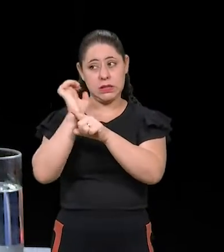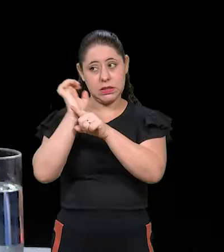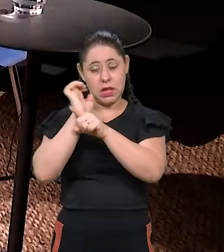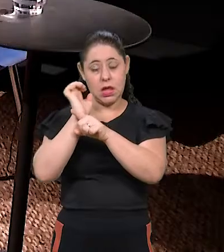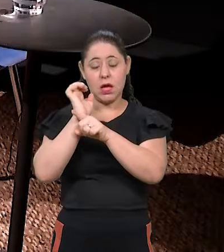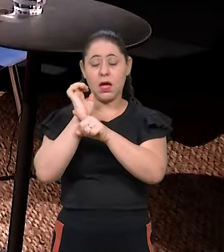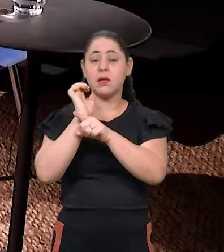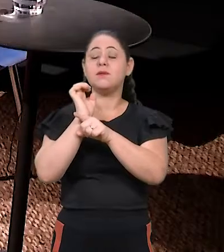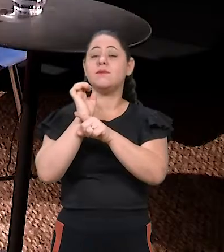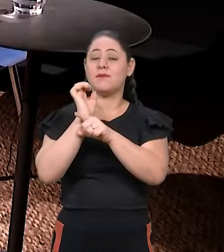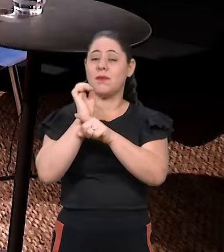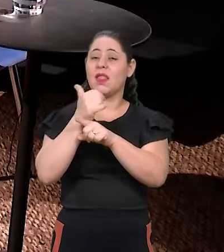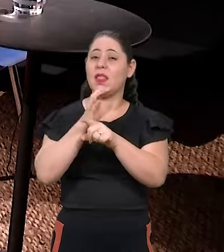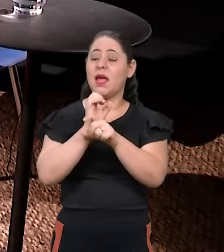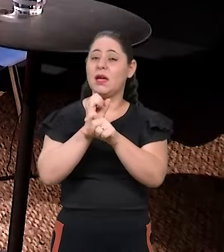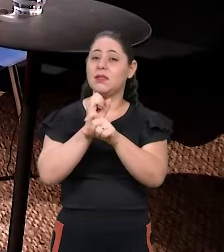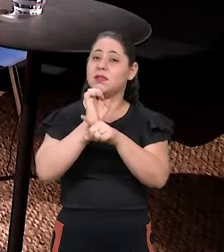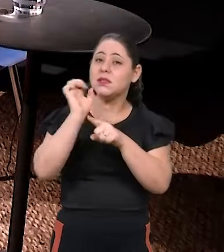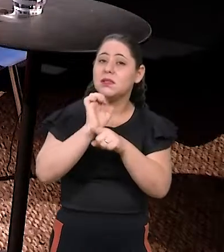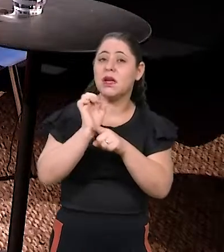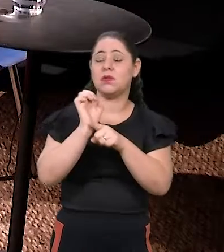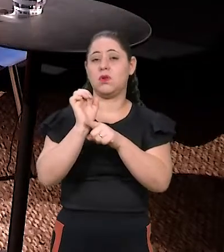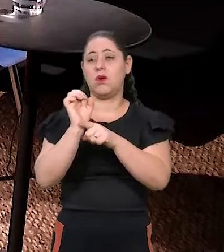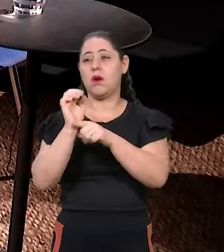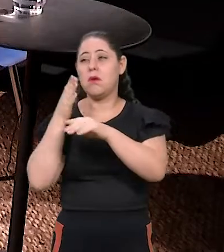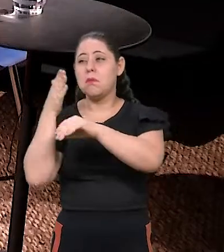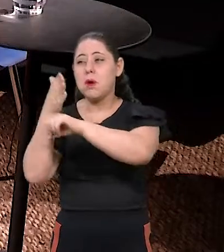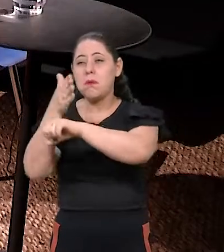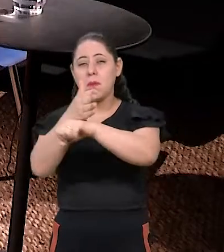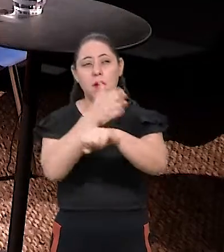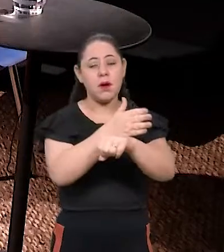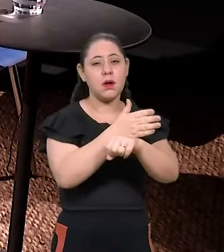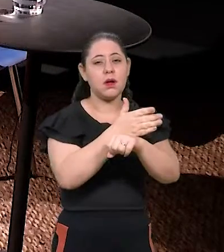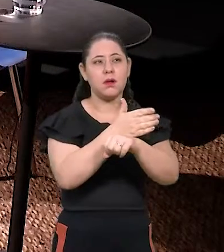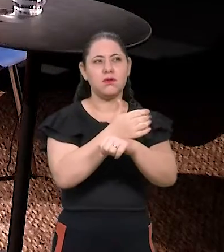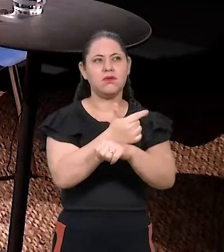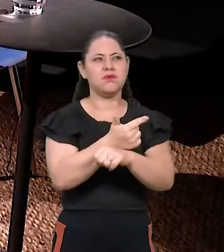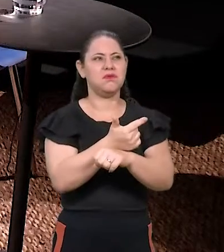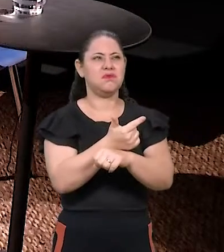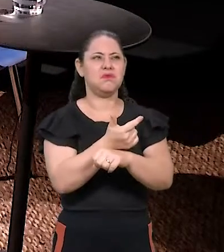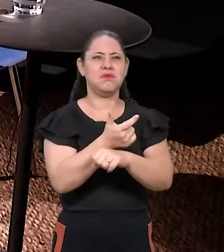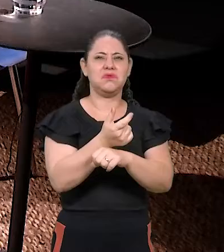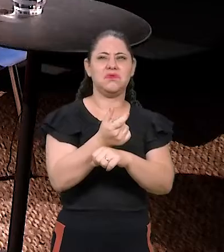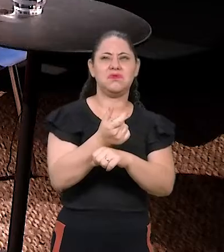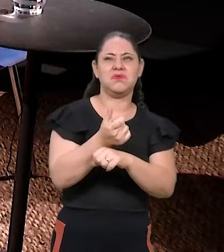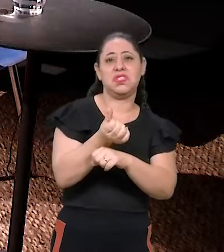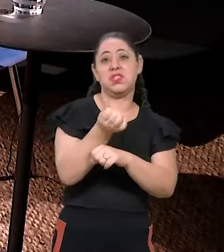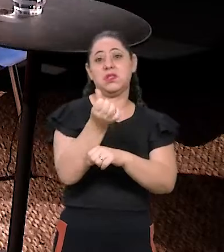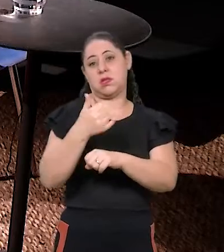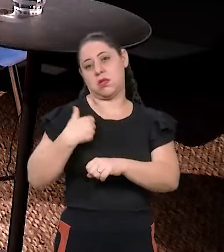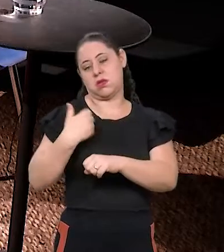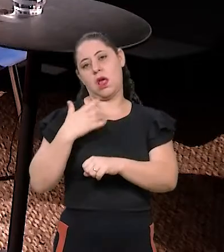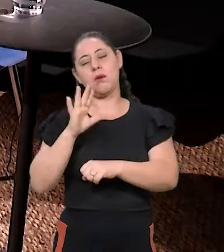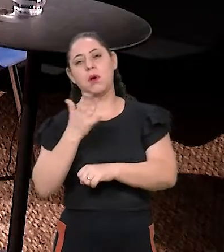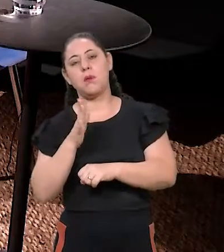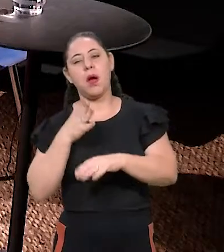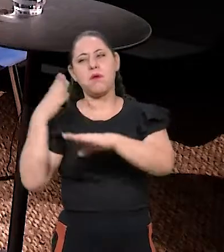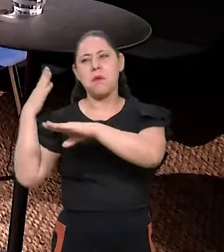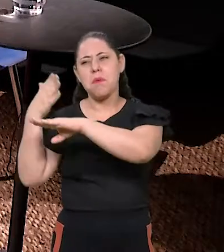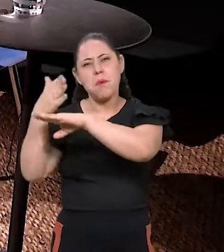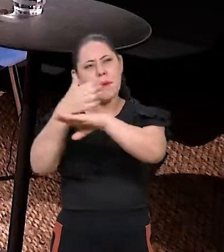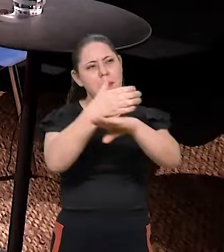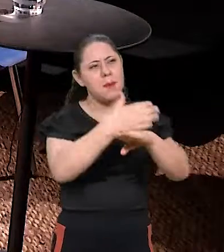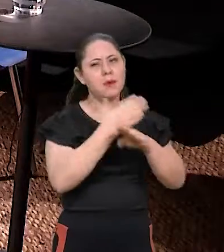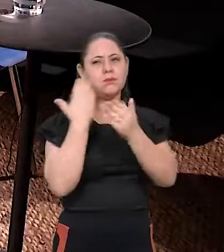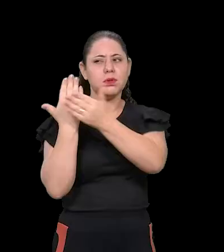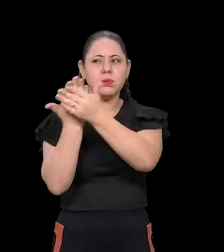10 estados para fazer isso. Então viajei muito antes de assumir, eu tinha 20 e poucos anos ainda, 26 anos,